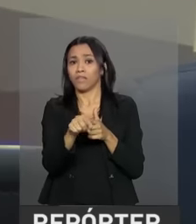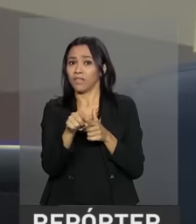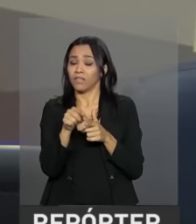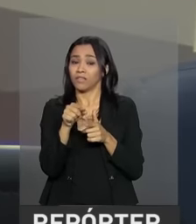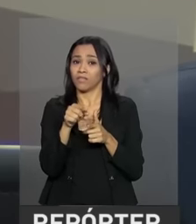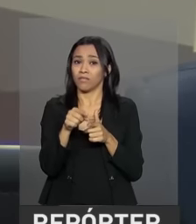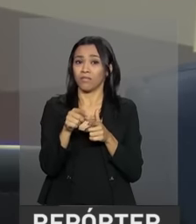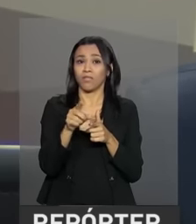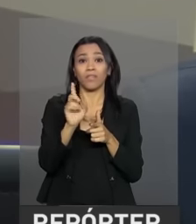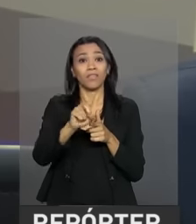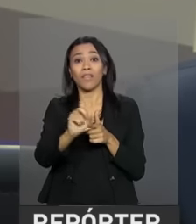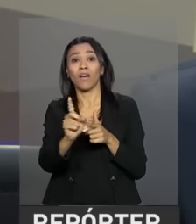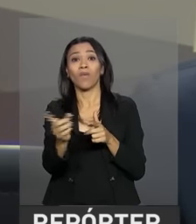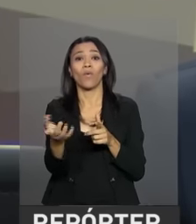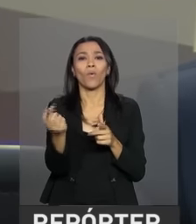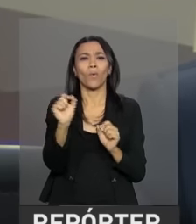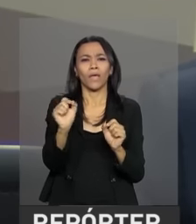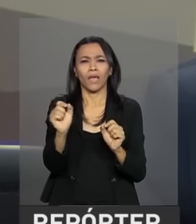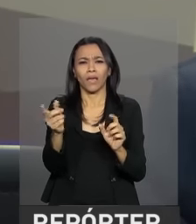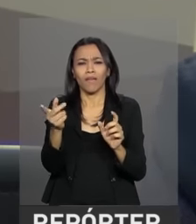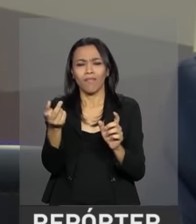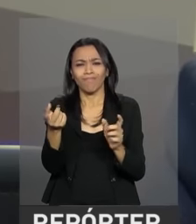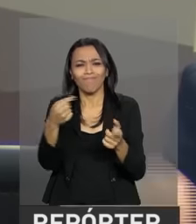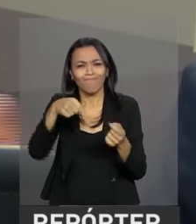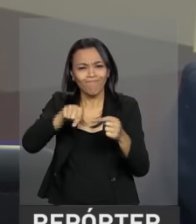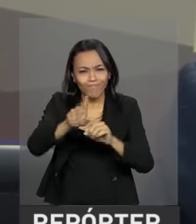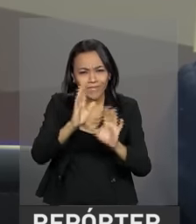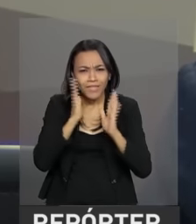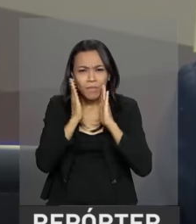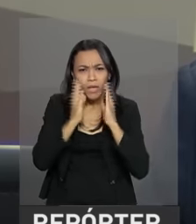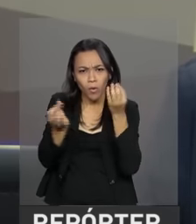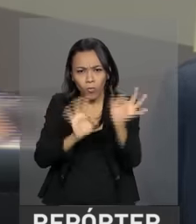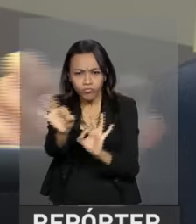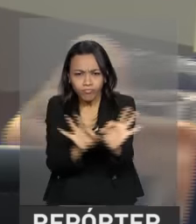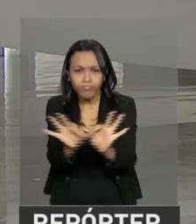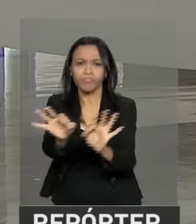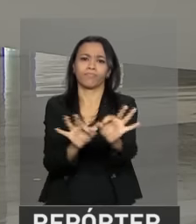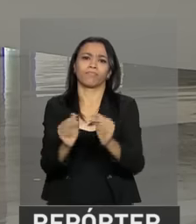que não permitam a volta ao centro da meta em tempo hábil.